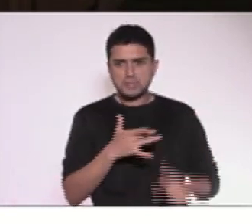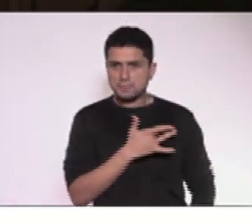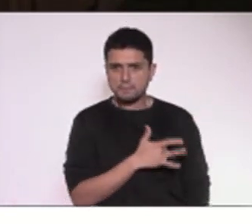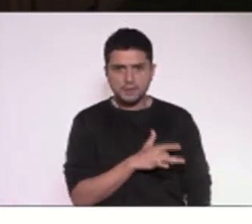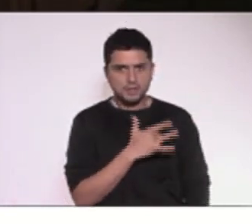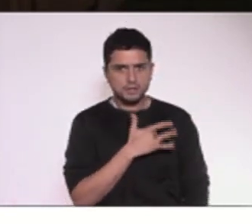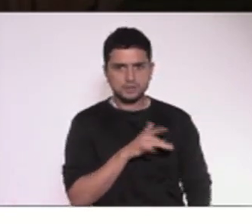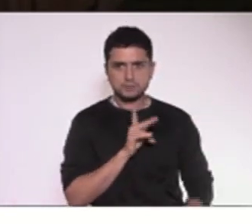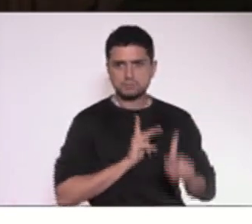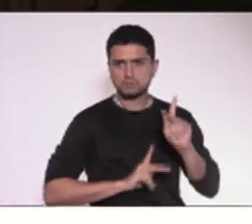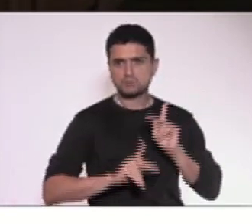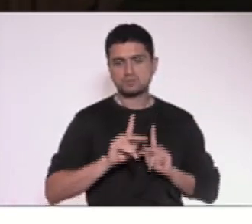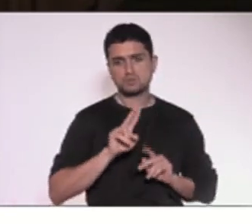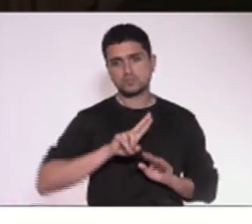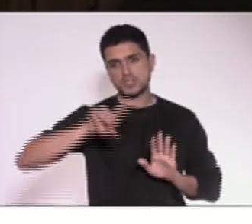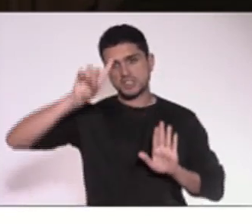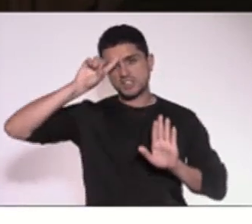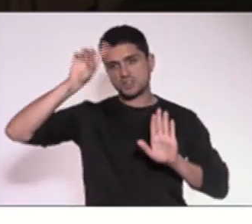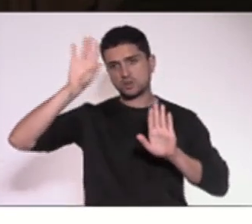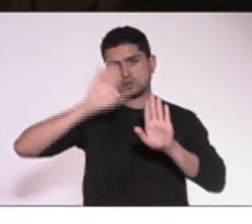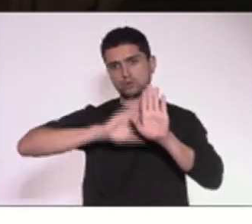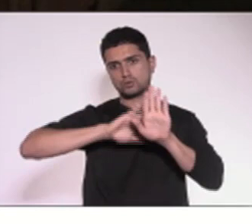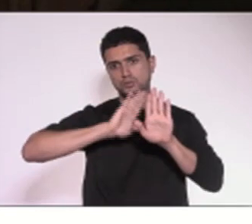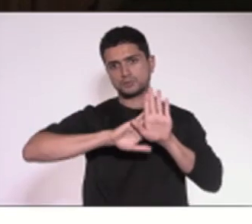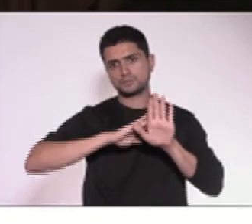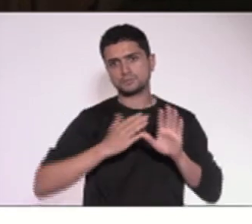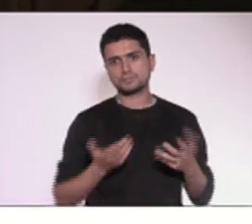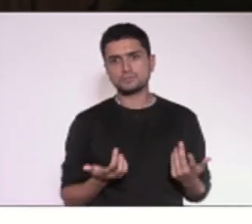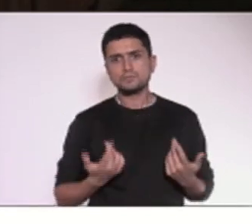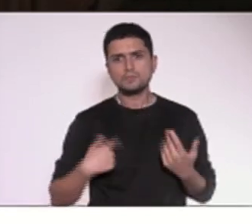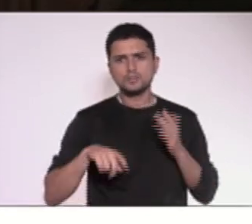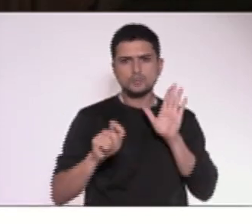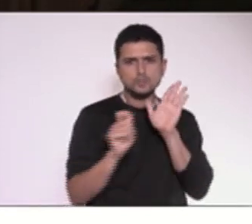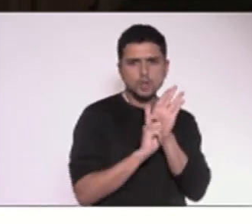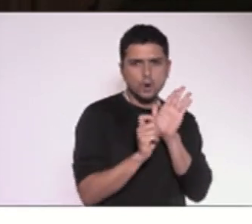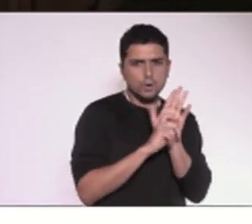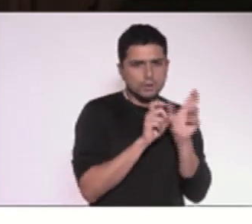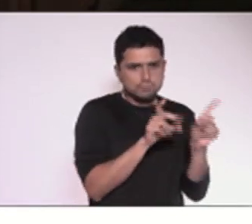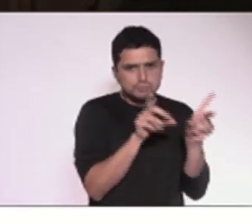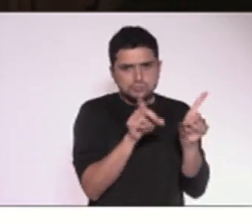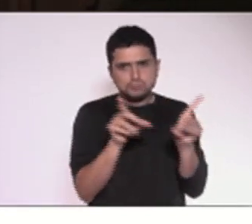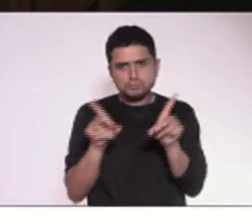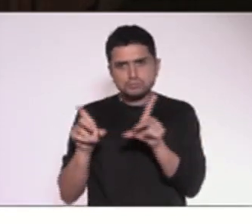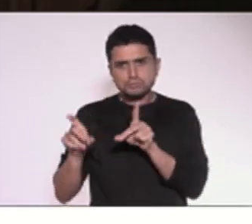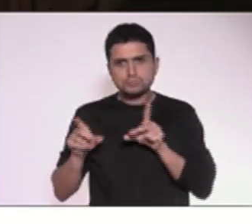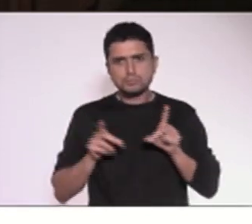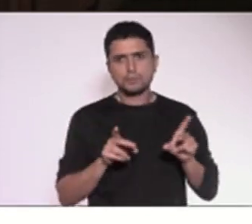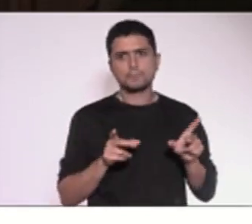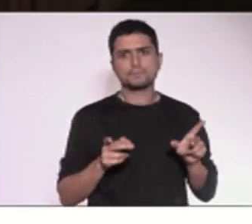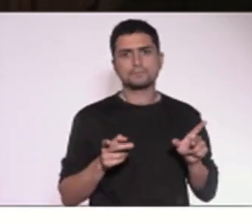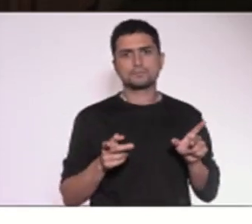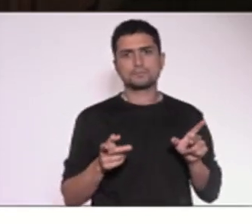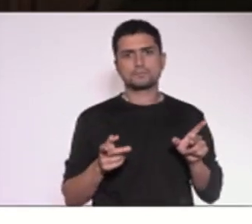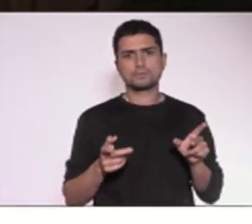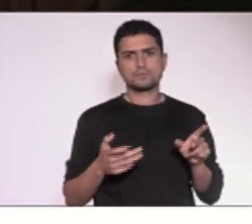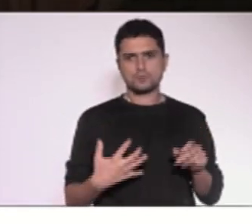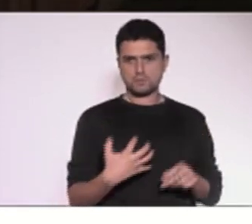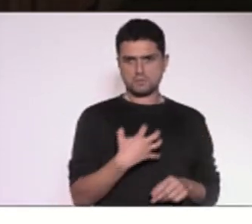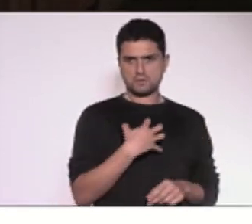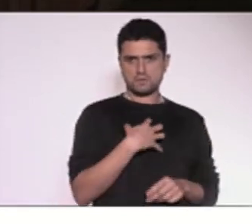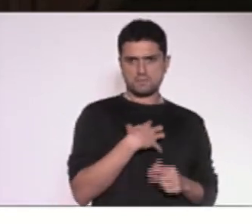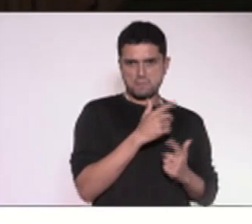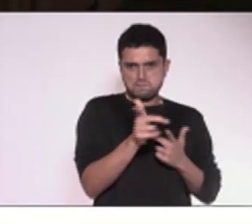ideologia não só do comércio das drogas de forma robinhoodiana,